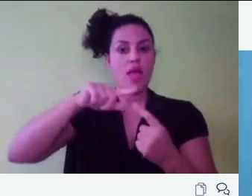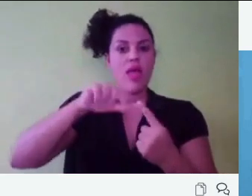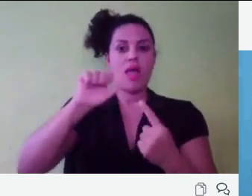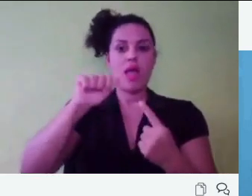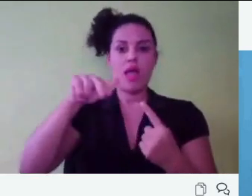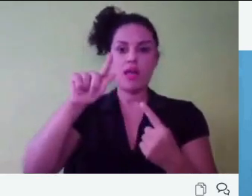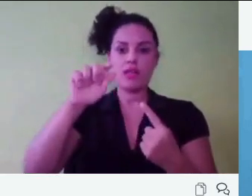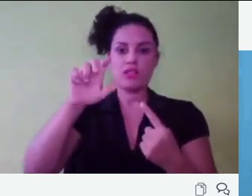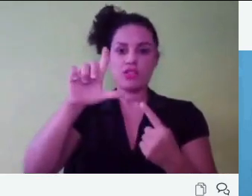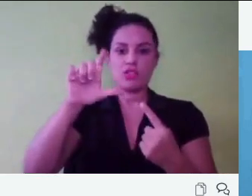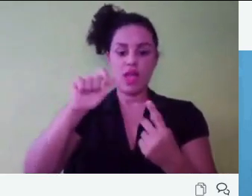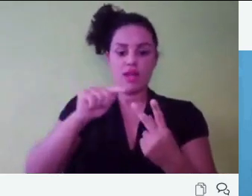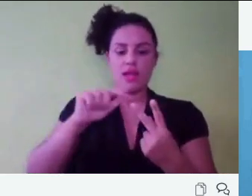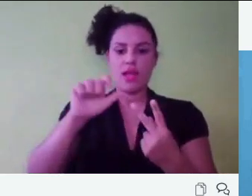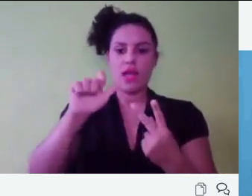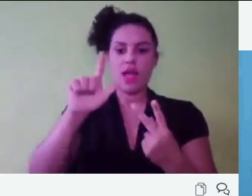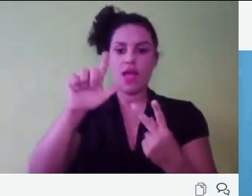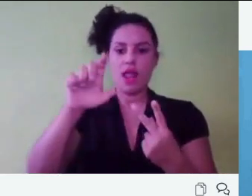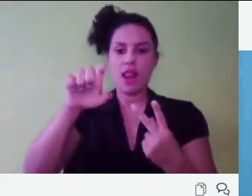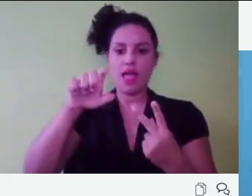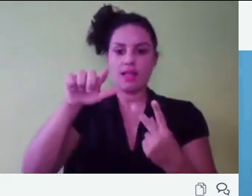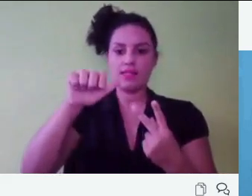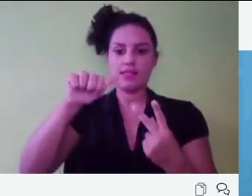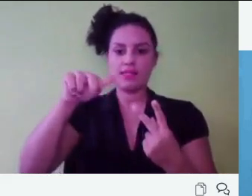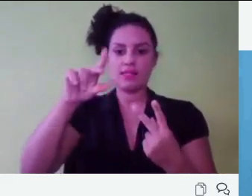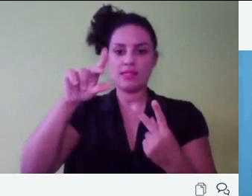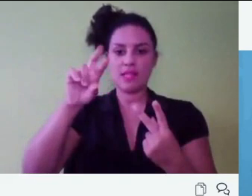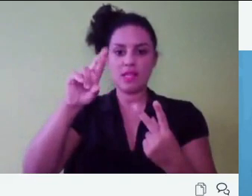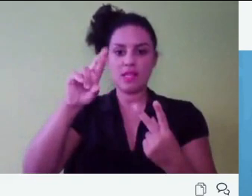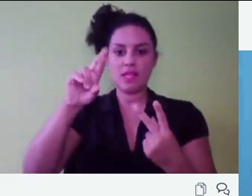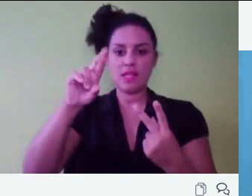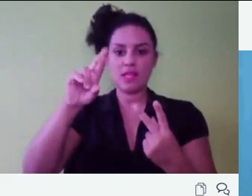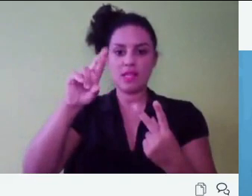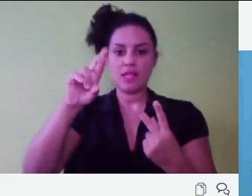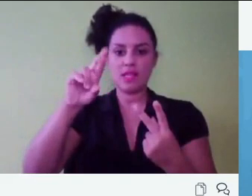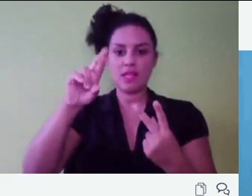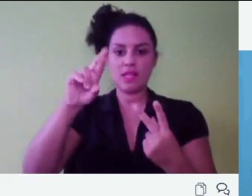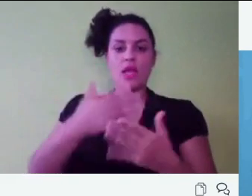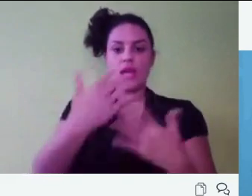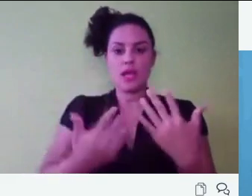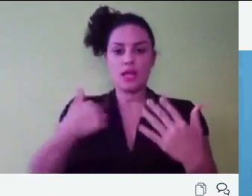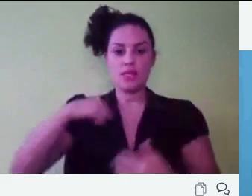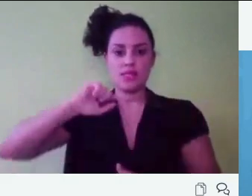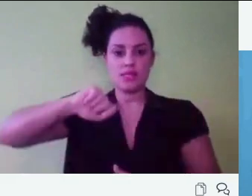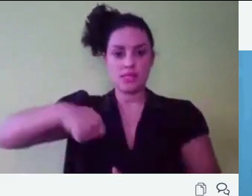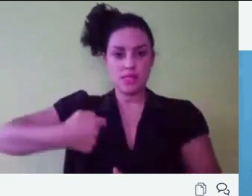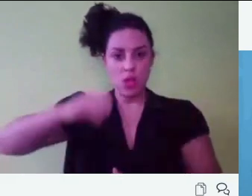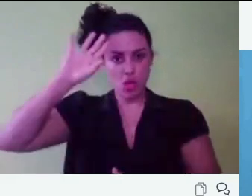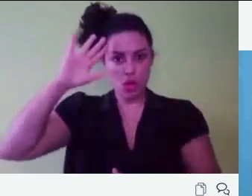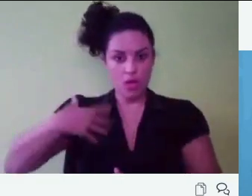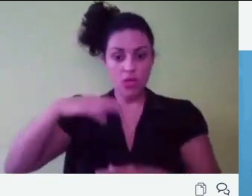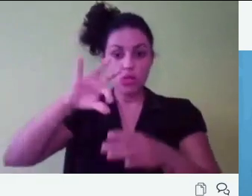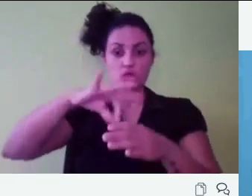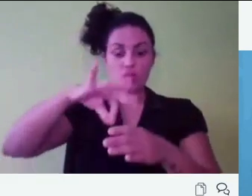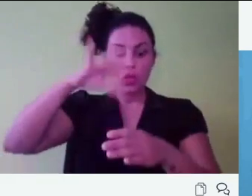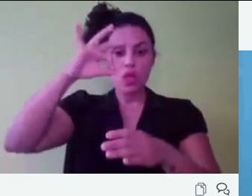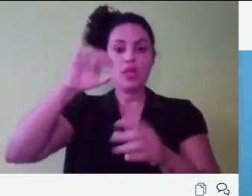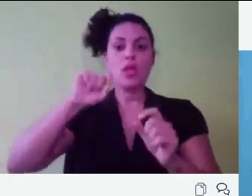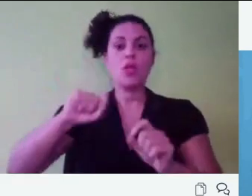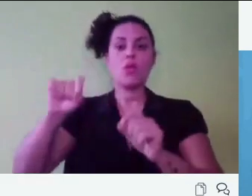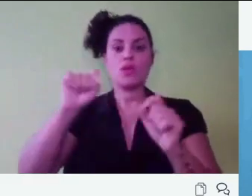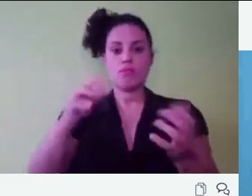Alexandro Silva e a intérprete de Libras, Cláudia Vieira. O sorteio eletrônico visa classificar todos